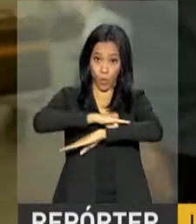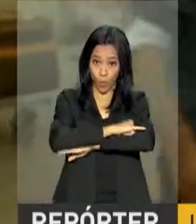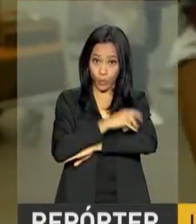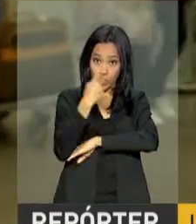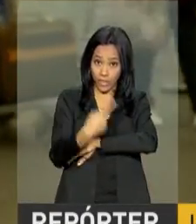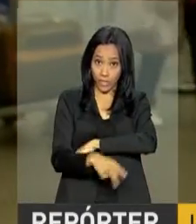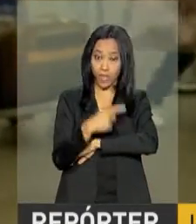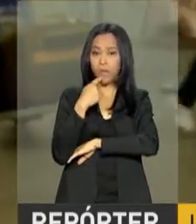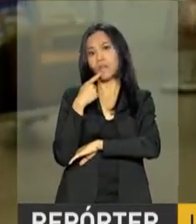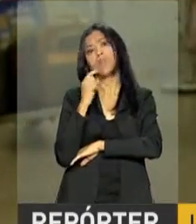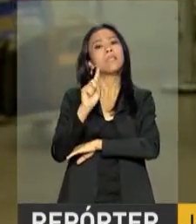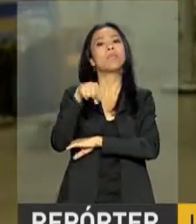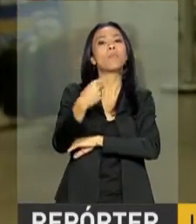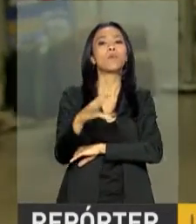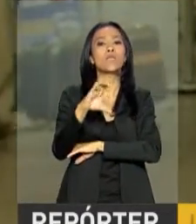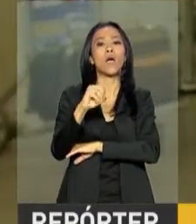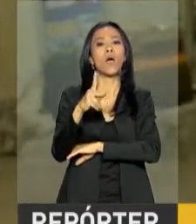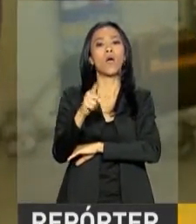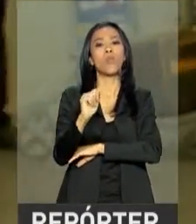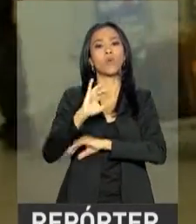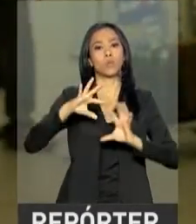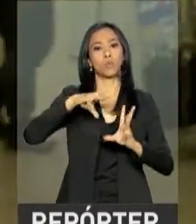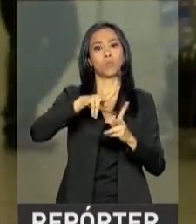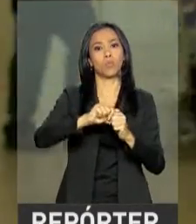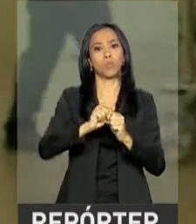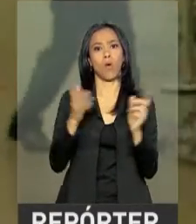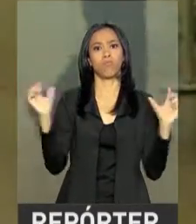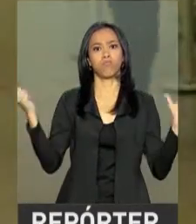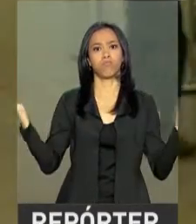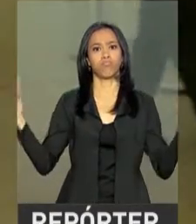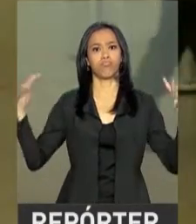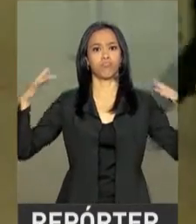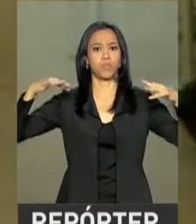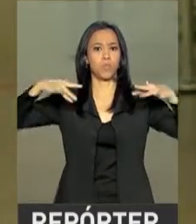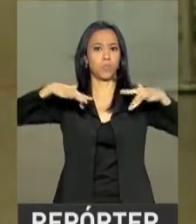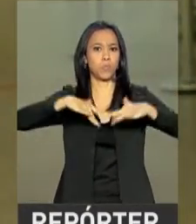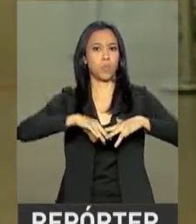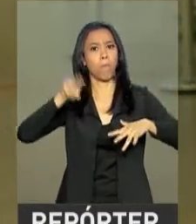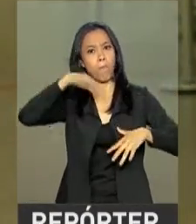Mundo houve um crescimento do aeroporto aqui. Então, acho que a tendência é que esteja cada vez melhor.